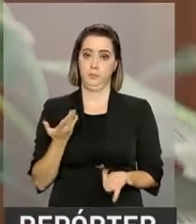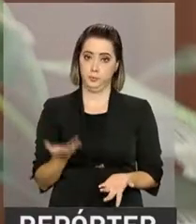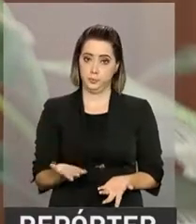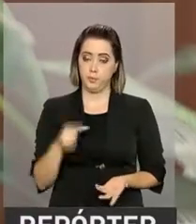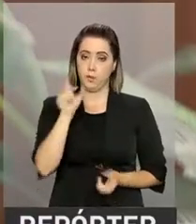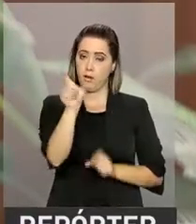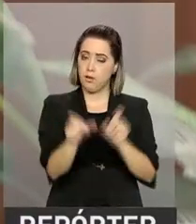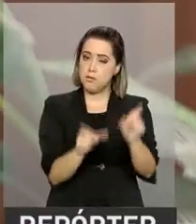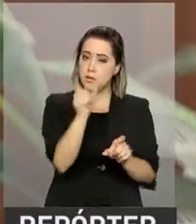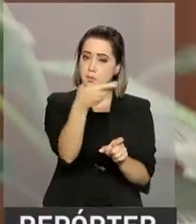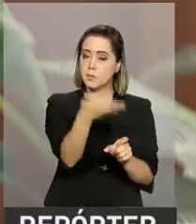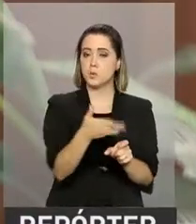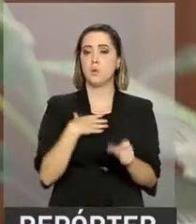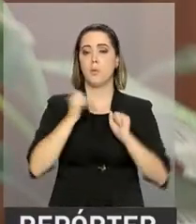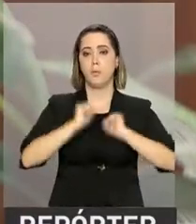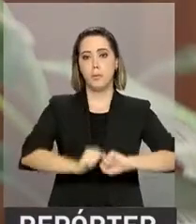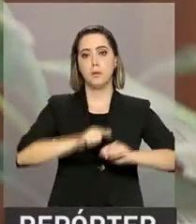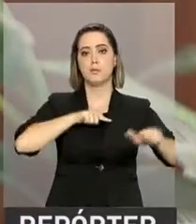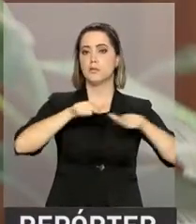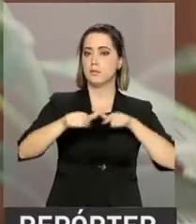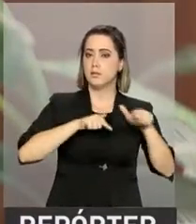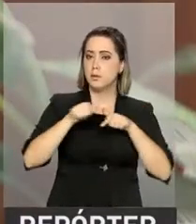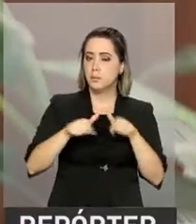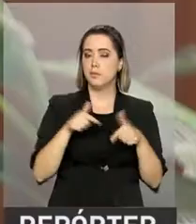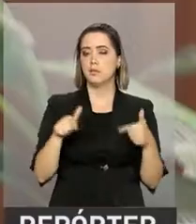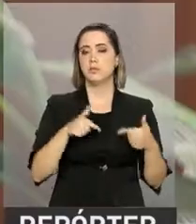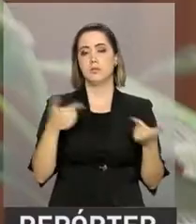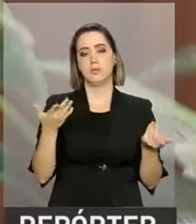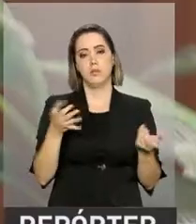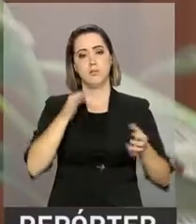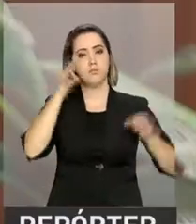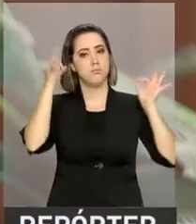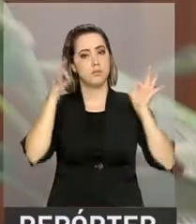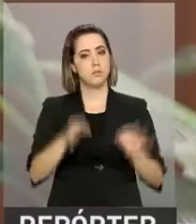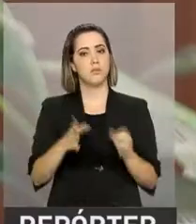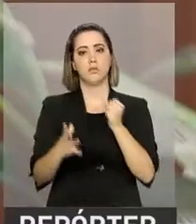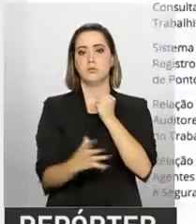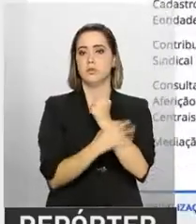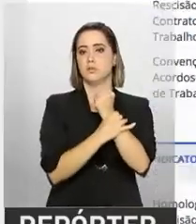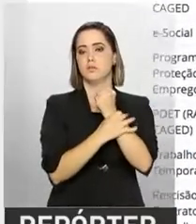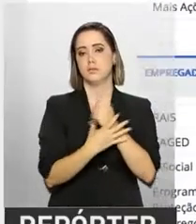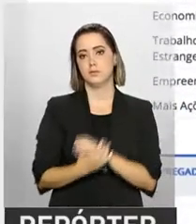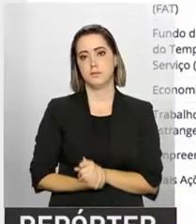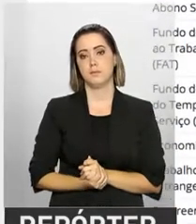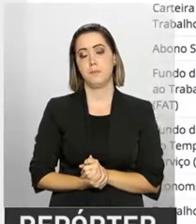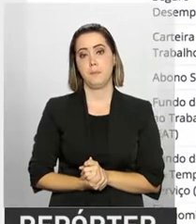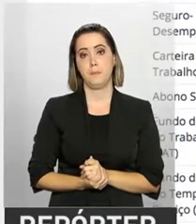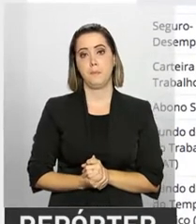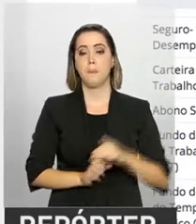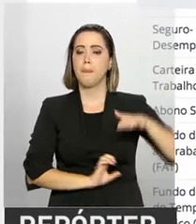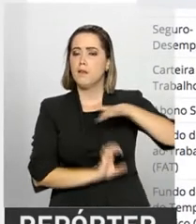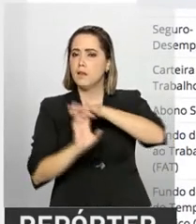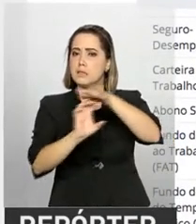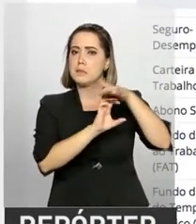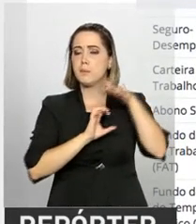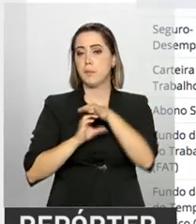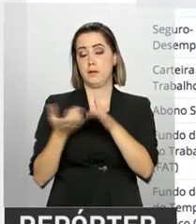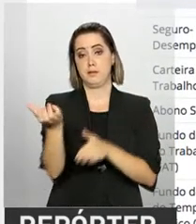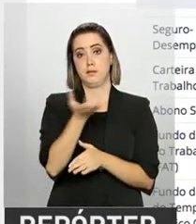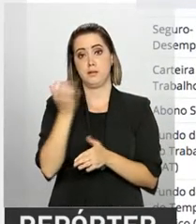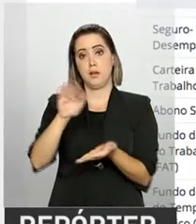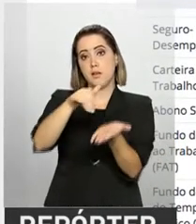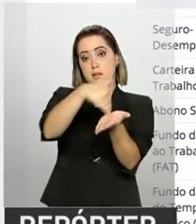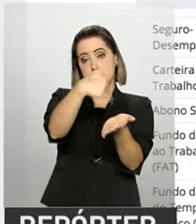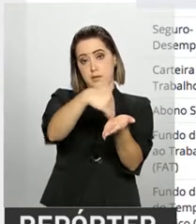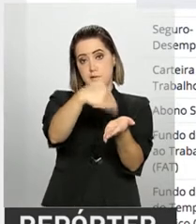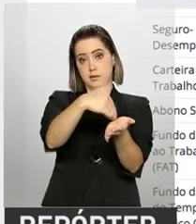para que aquele trabalhador consiga executar a sua atividade laboral em segurança. Os empregadores que têm interesse em se cadastrar